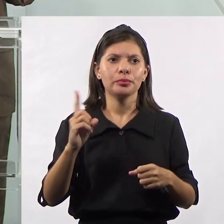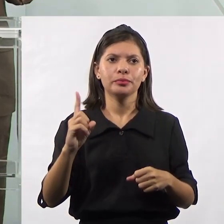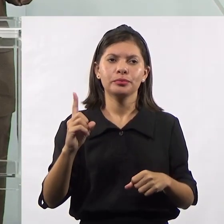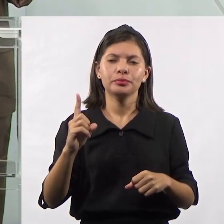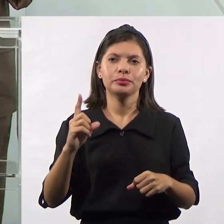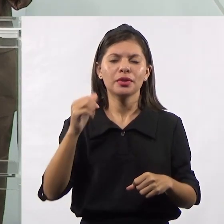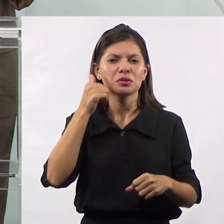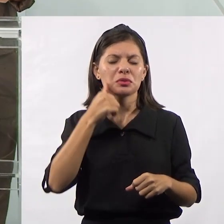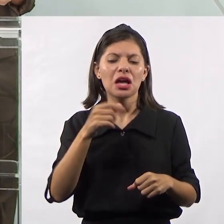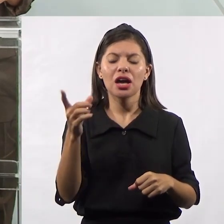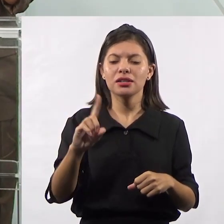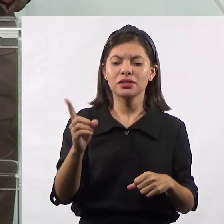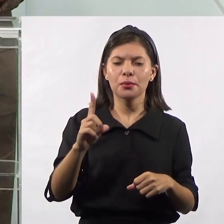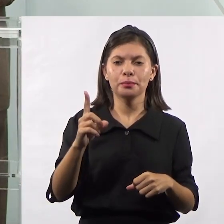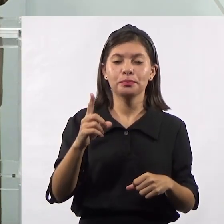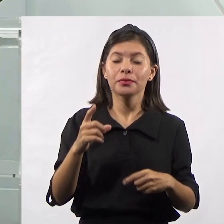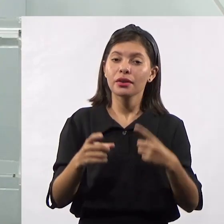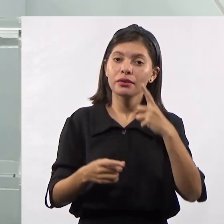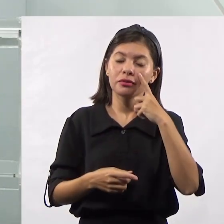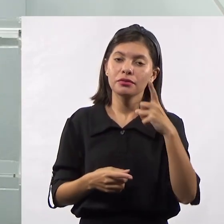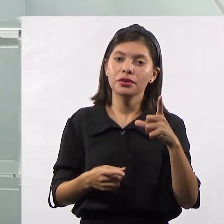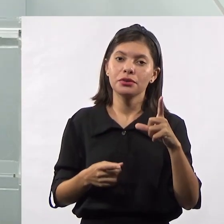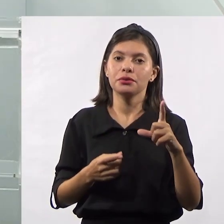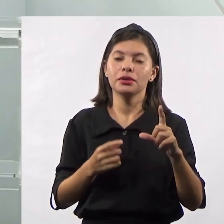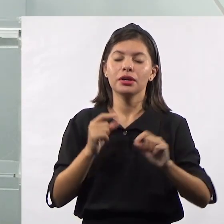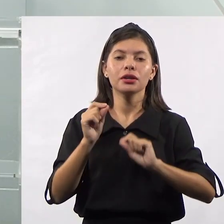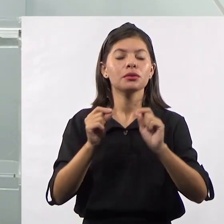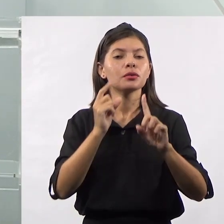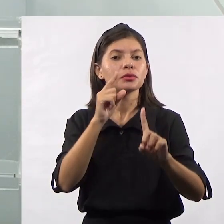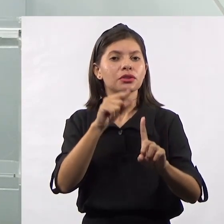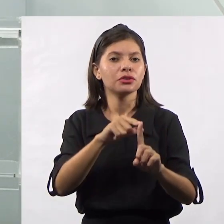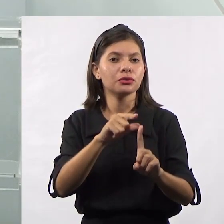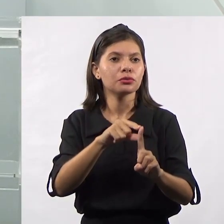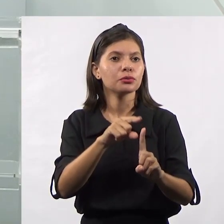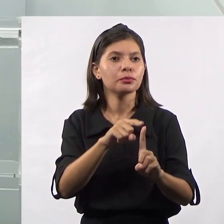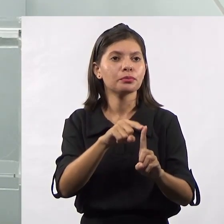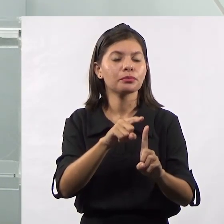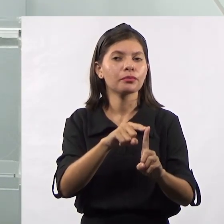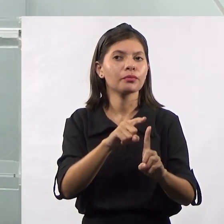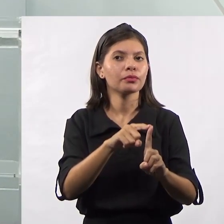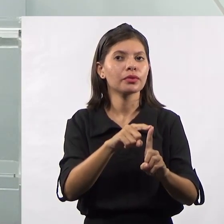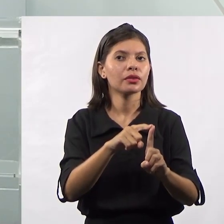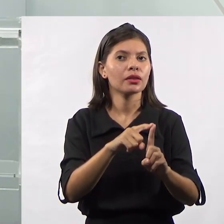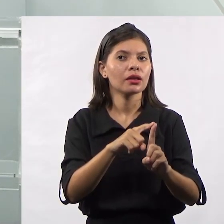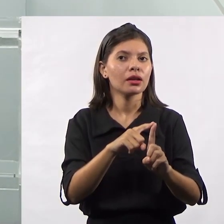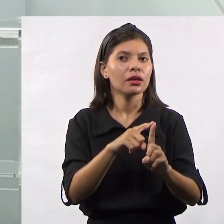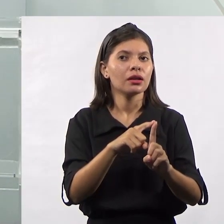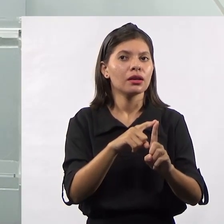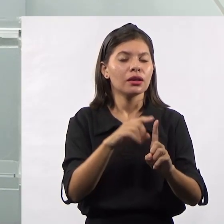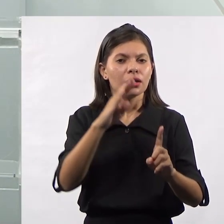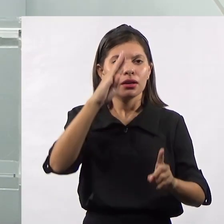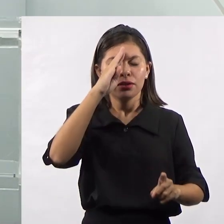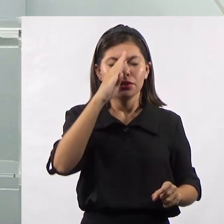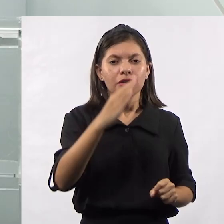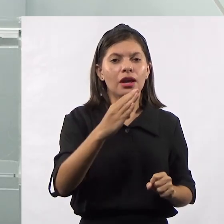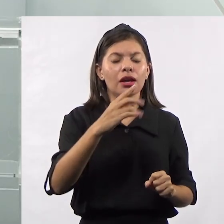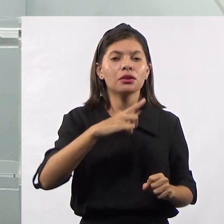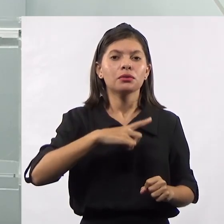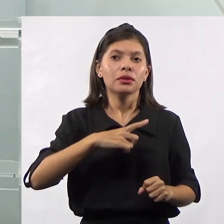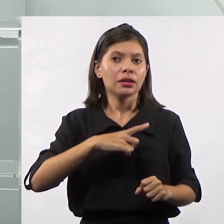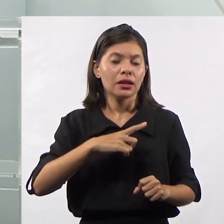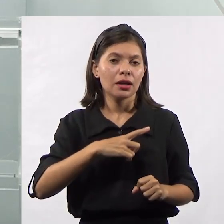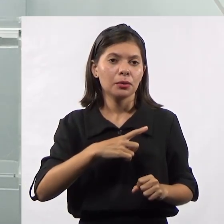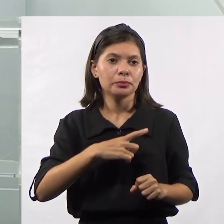prisional. Mas vejam que, como objetivo reflexo indireto, a gente tem